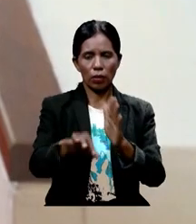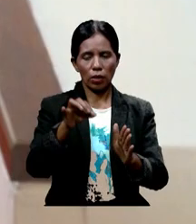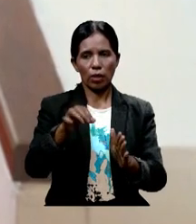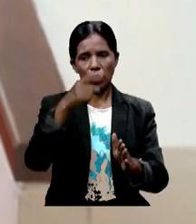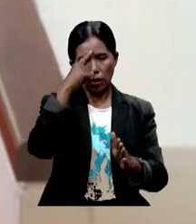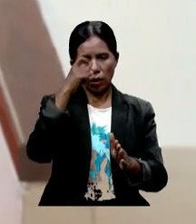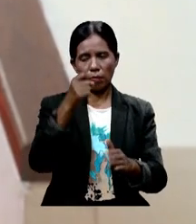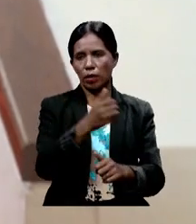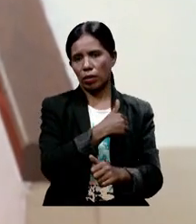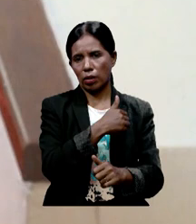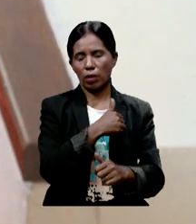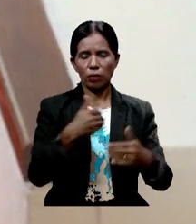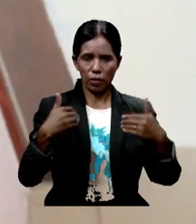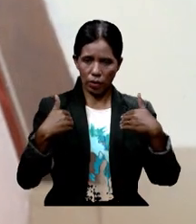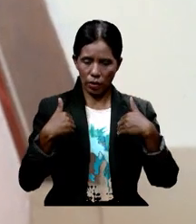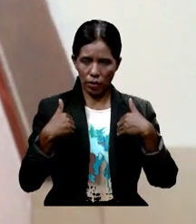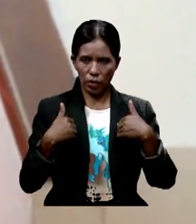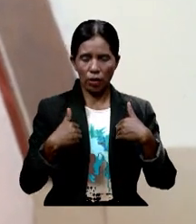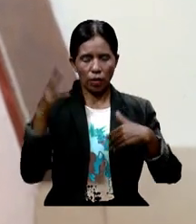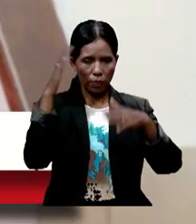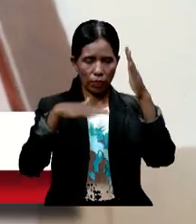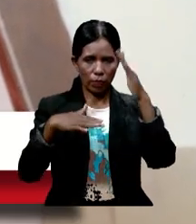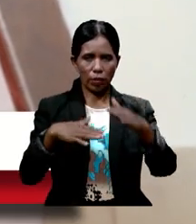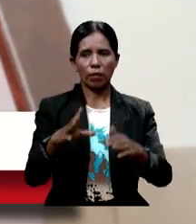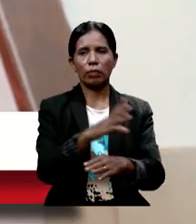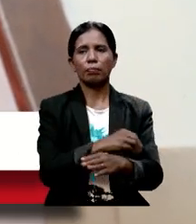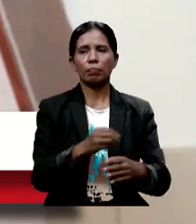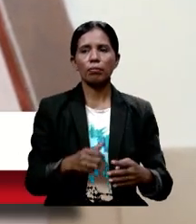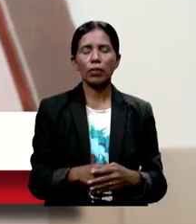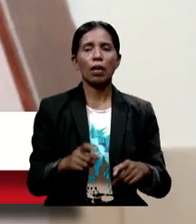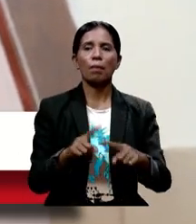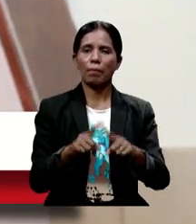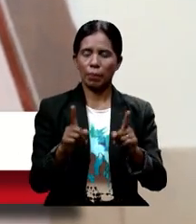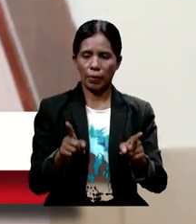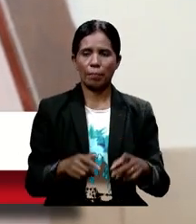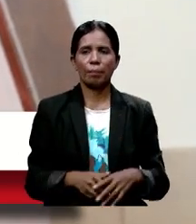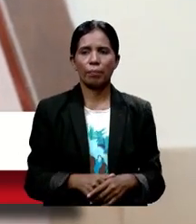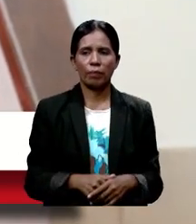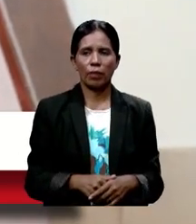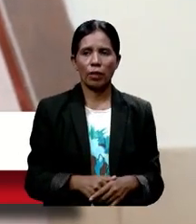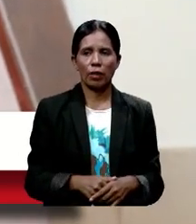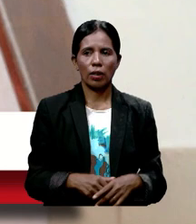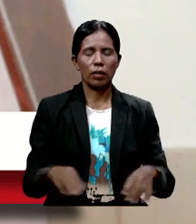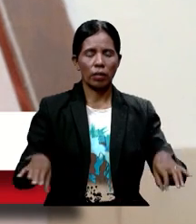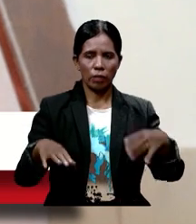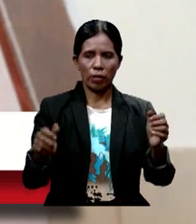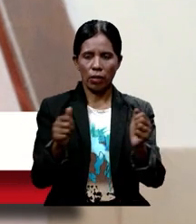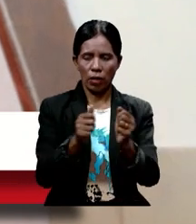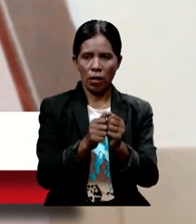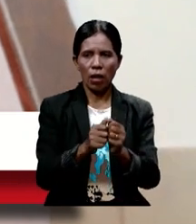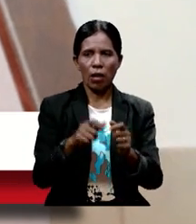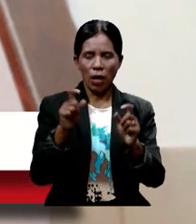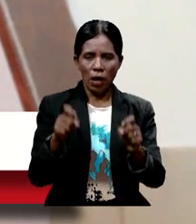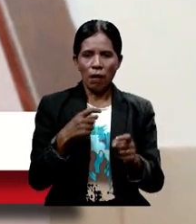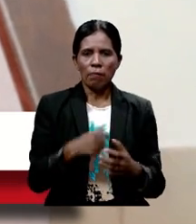é, quando é mais liberdade acusação, mas vê, acusação não significa guilty,